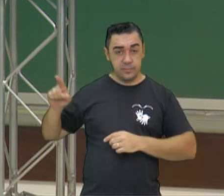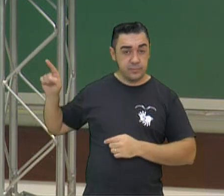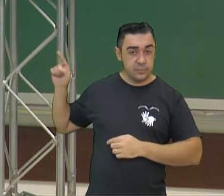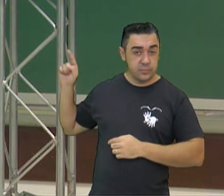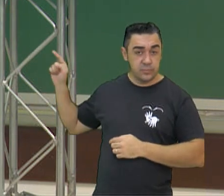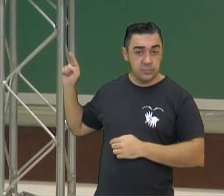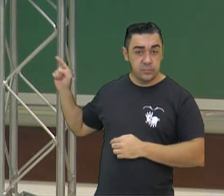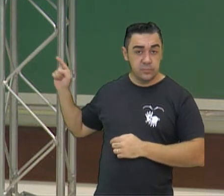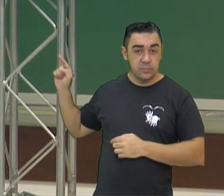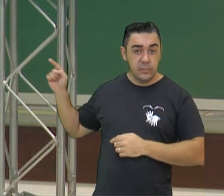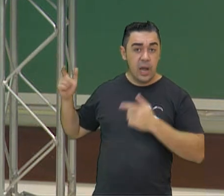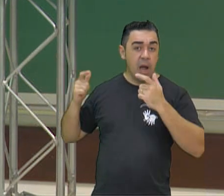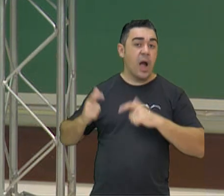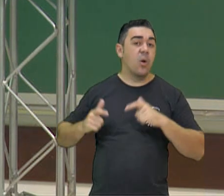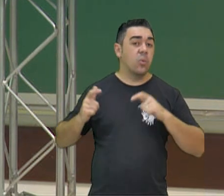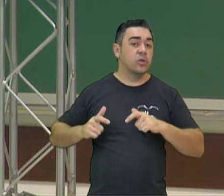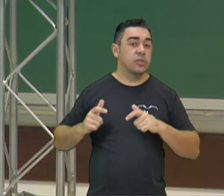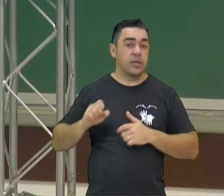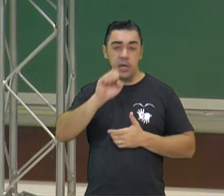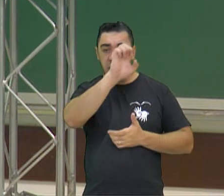de escritórios da Europa,